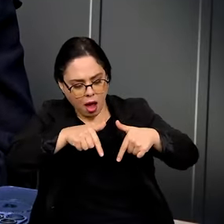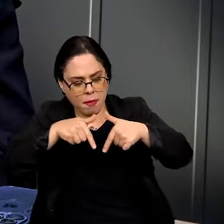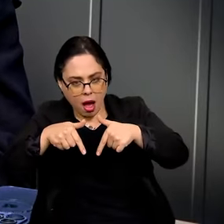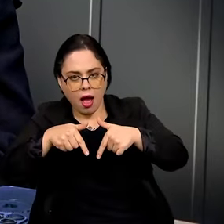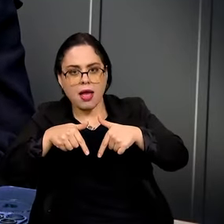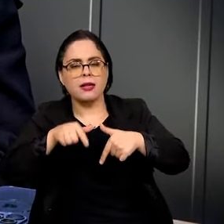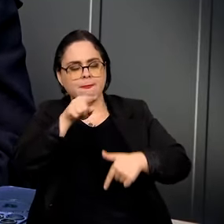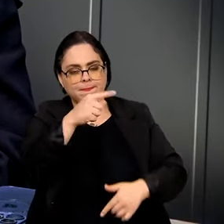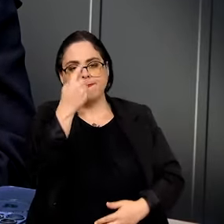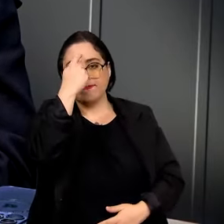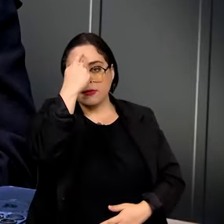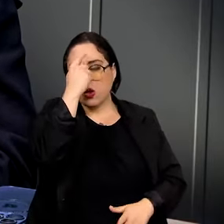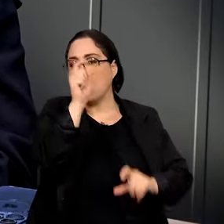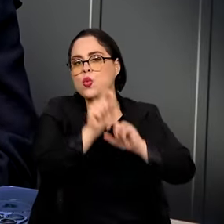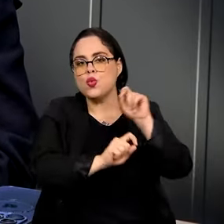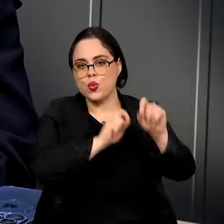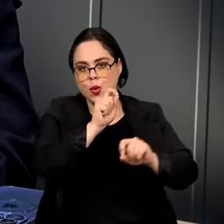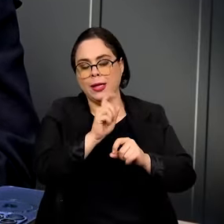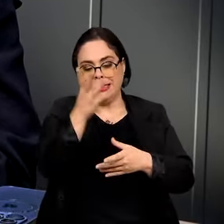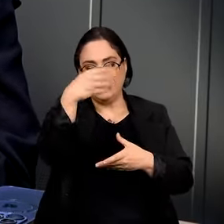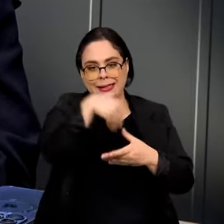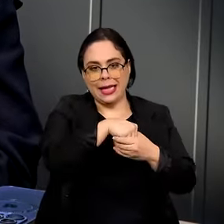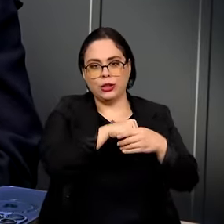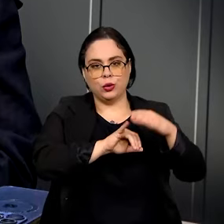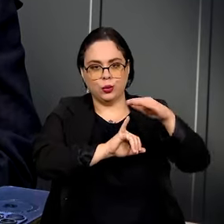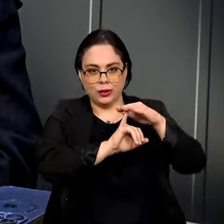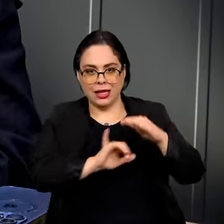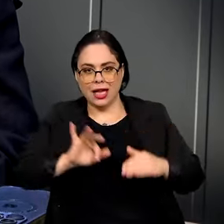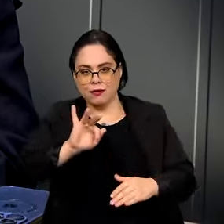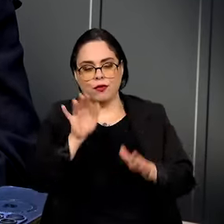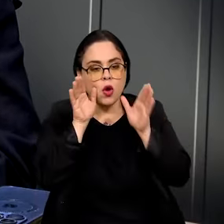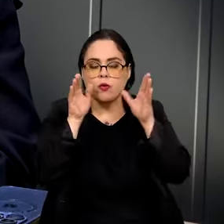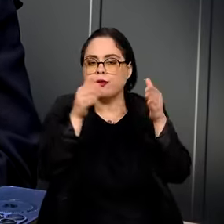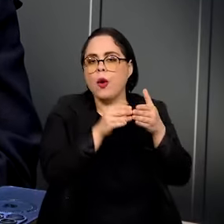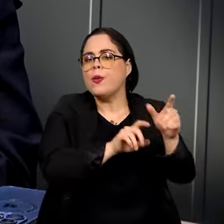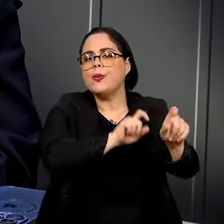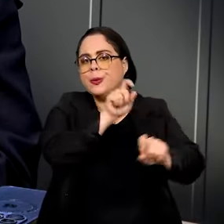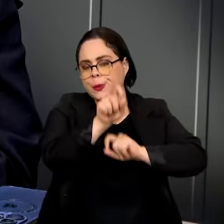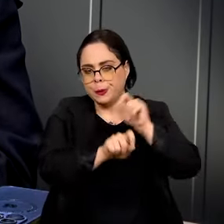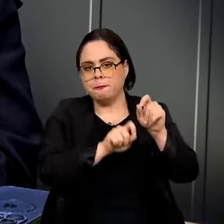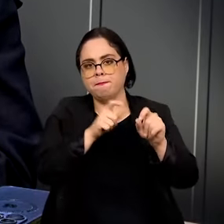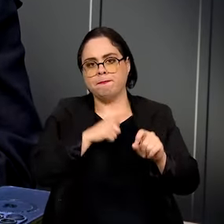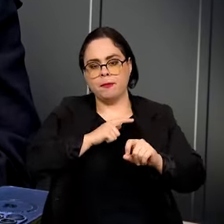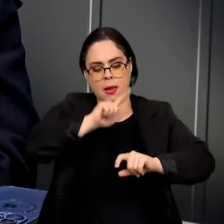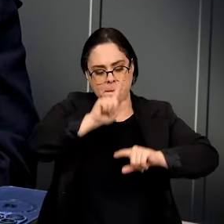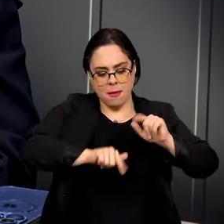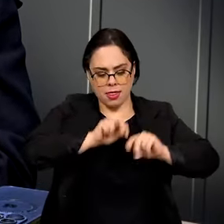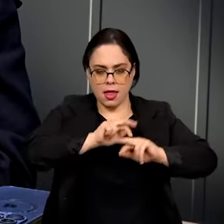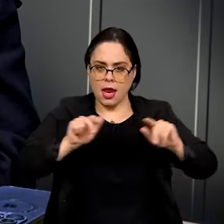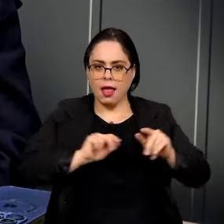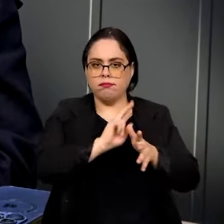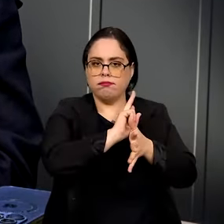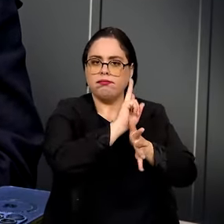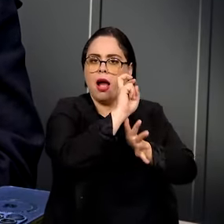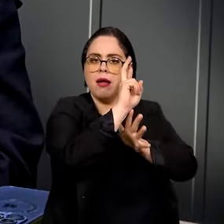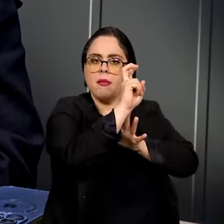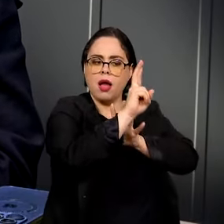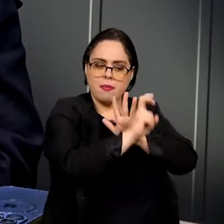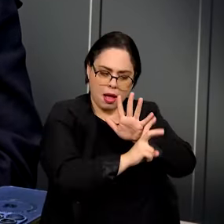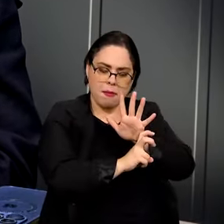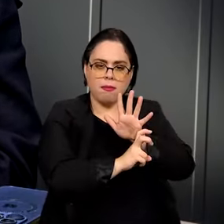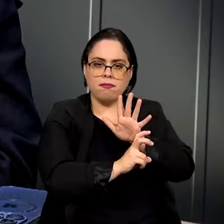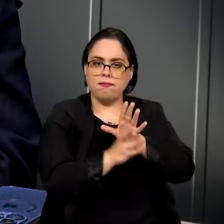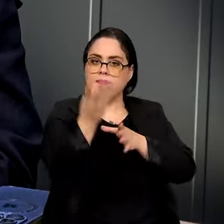eh para você ter uma ideia e dentro daquele foco que eu citei de de itens temas que